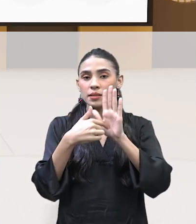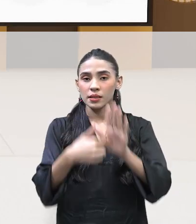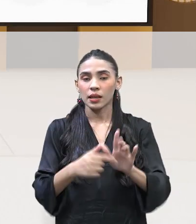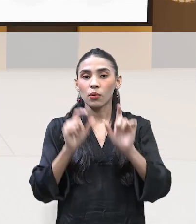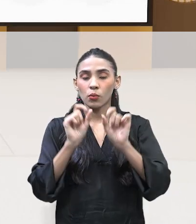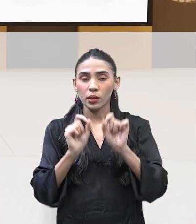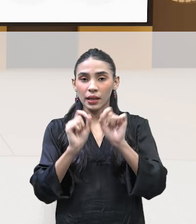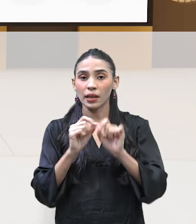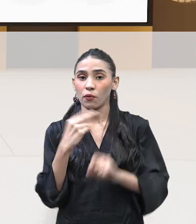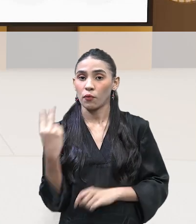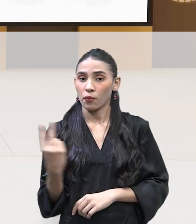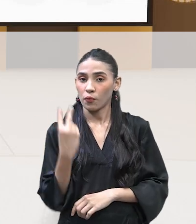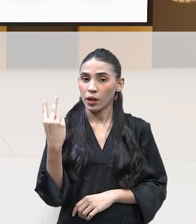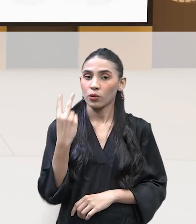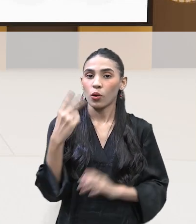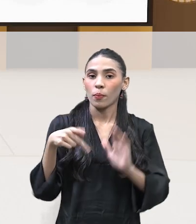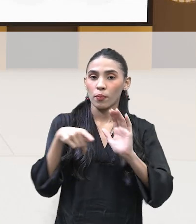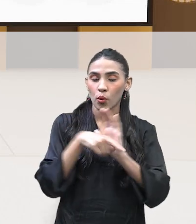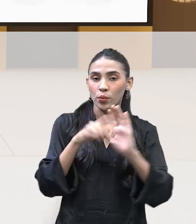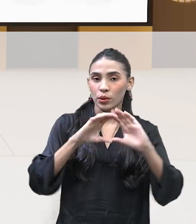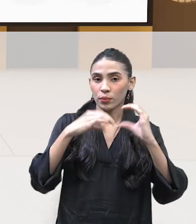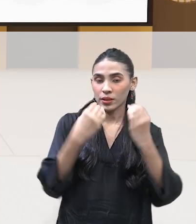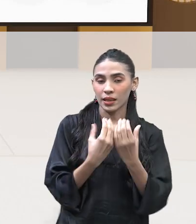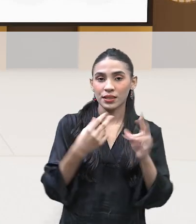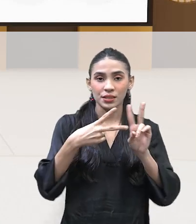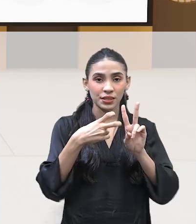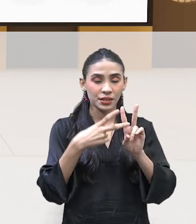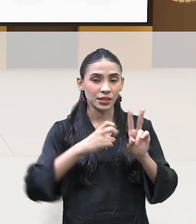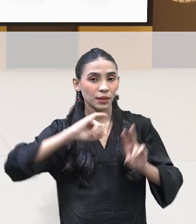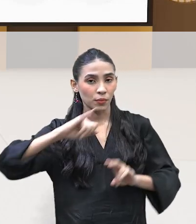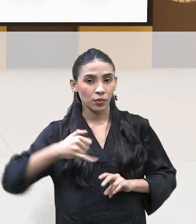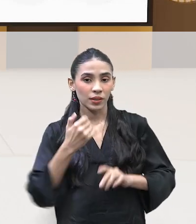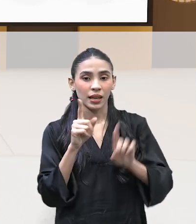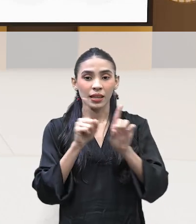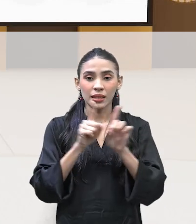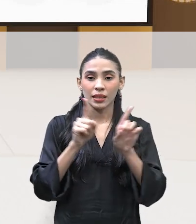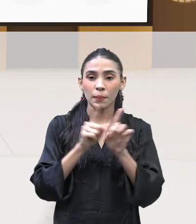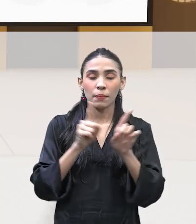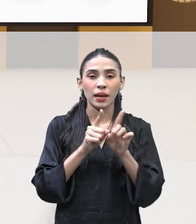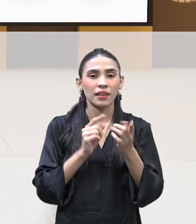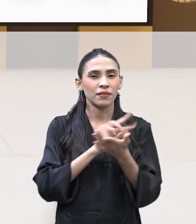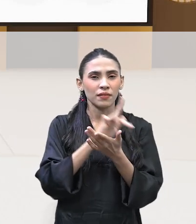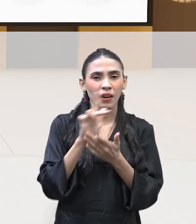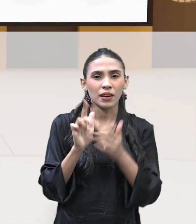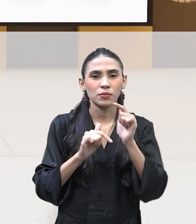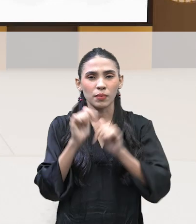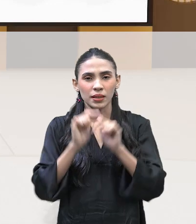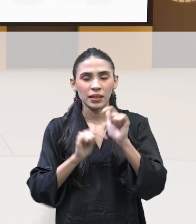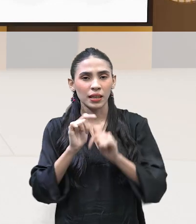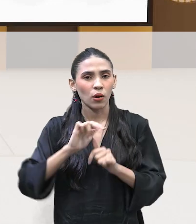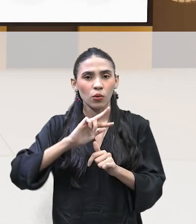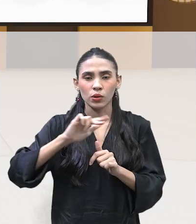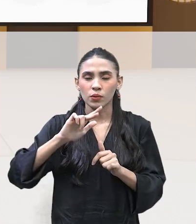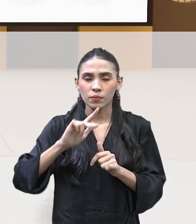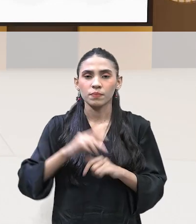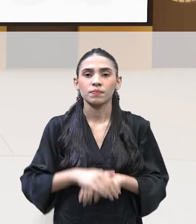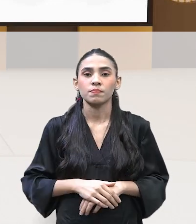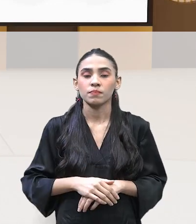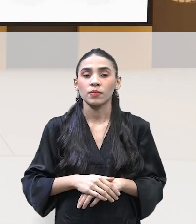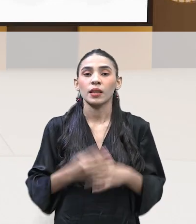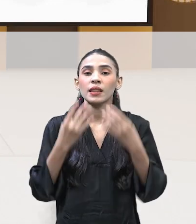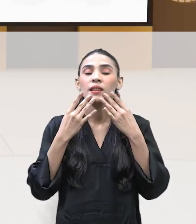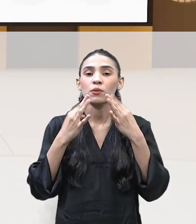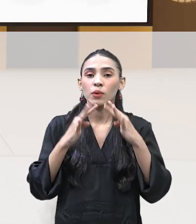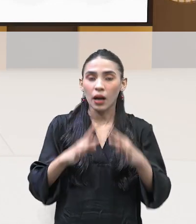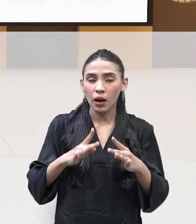aqueles valores, né, dessa comunidade, aproveitar também a mão de obra deles, não de uma maneira exploradora, mas de uma